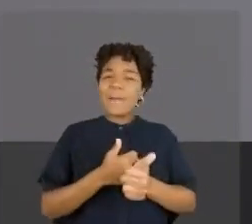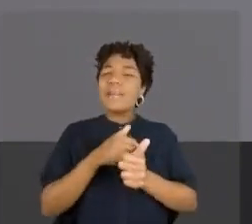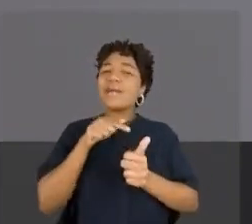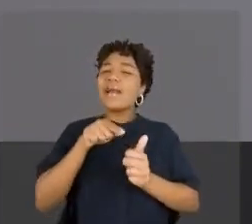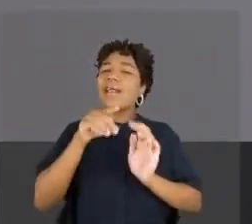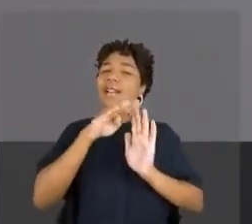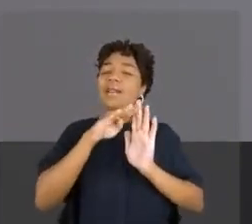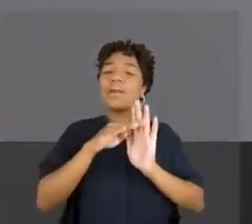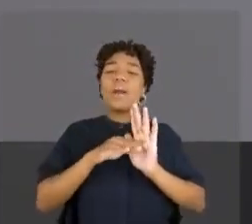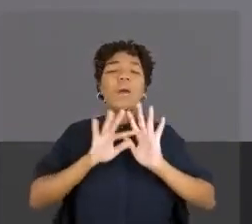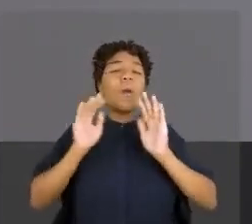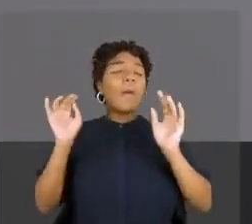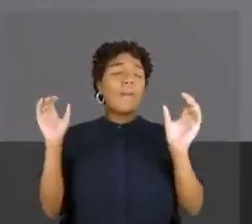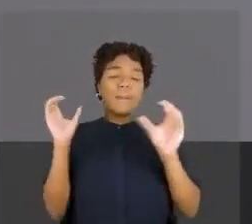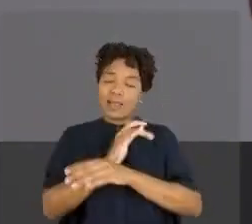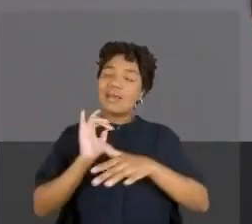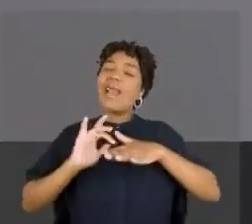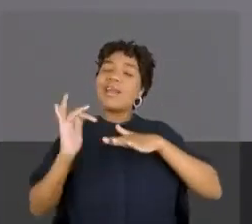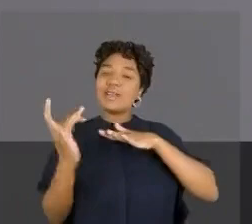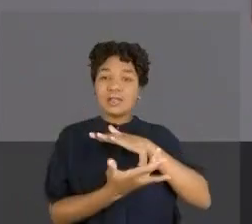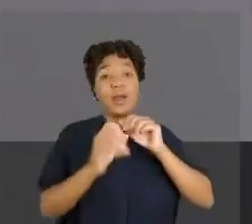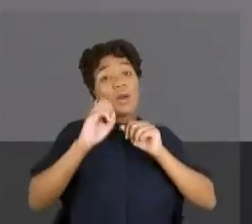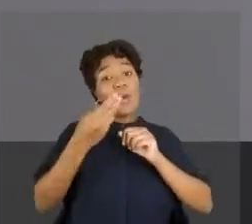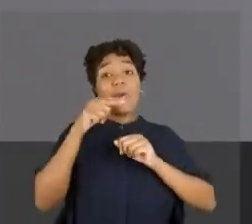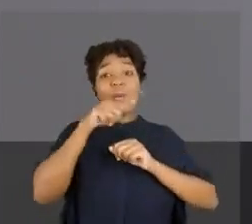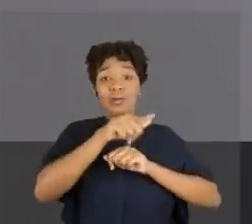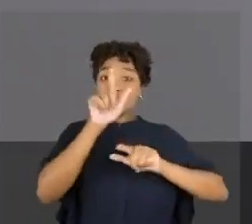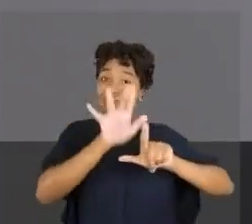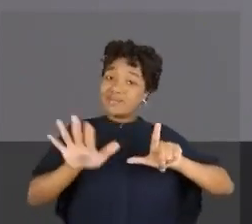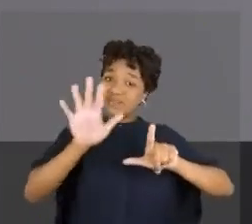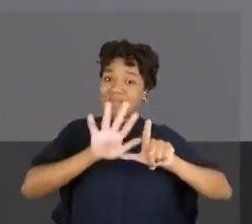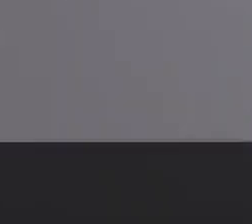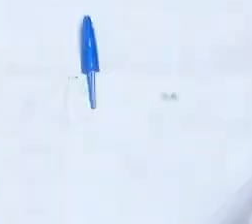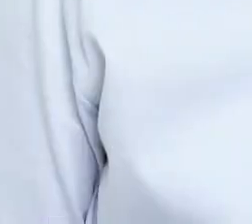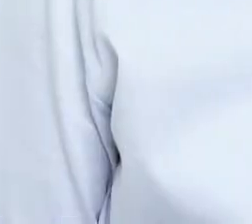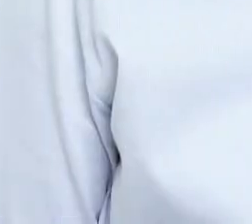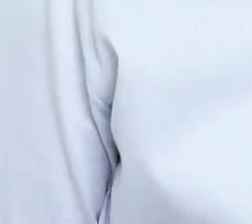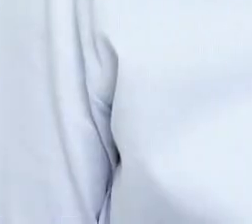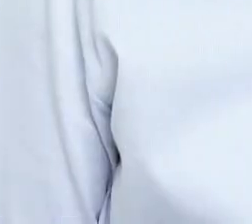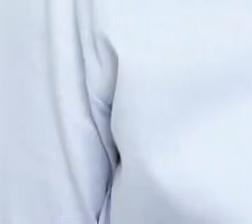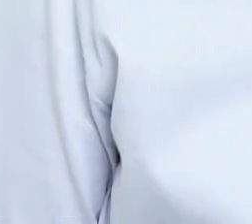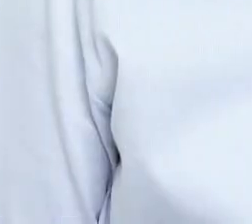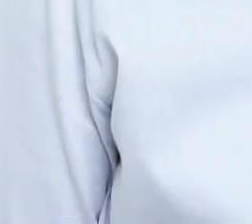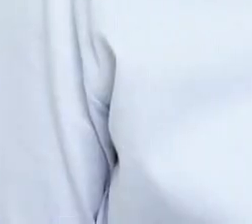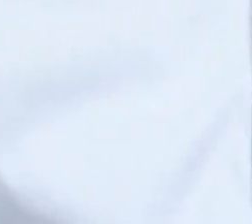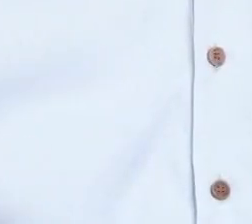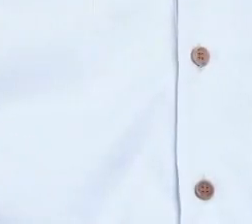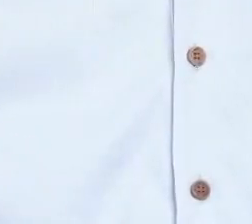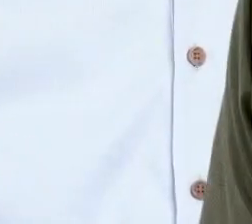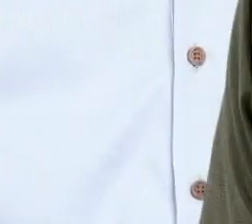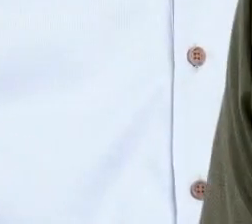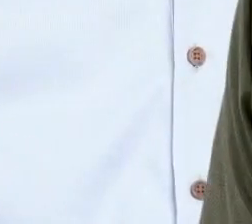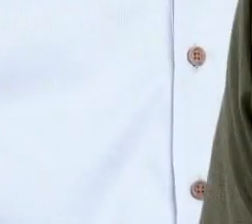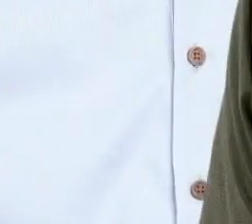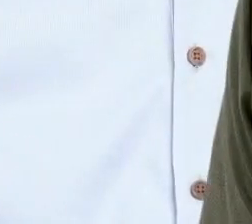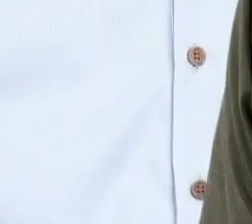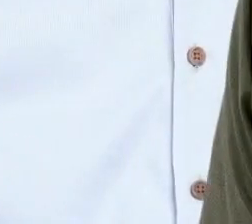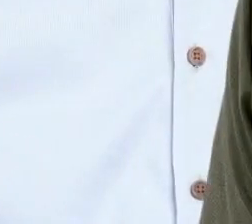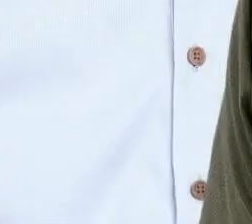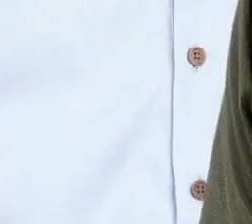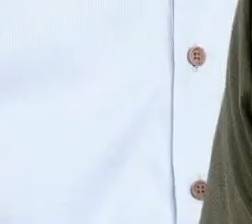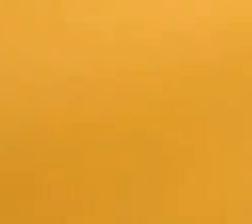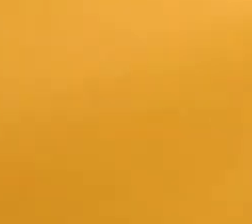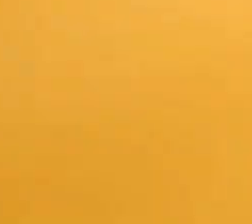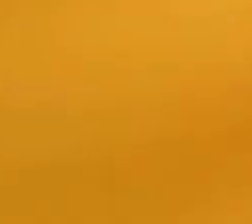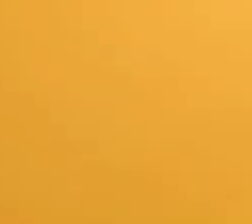completo Acessando as nossas redes sociais Ou nesse QR Code aqui Vai lá que está bem legal Quem vota 22 para Bolsonaro Vota 22 para